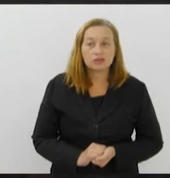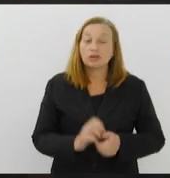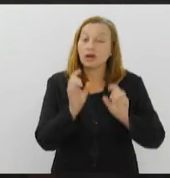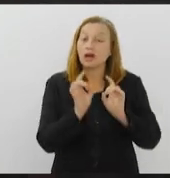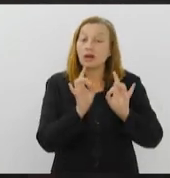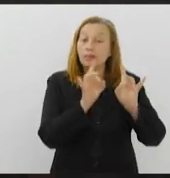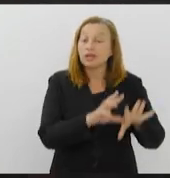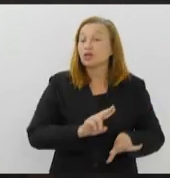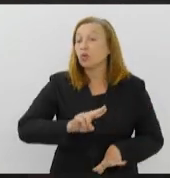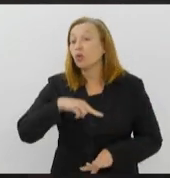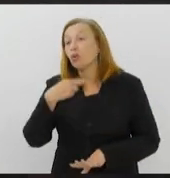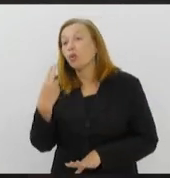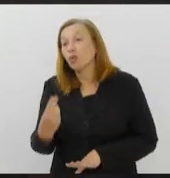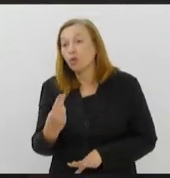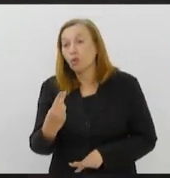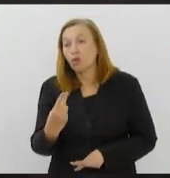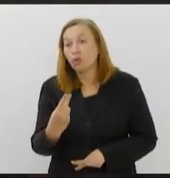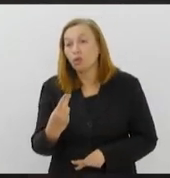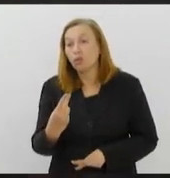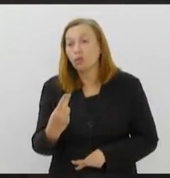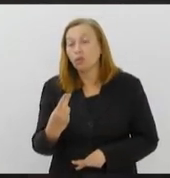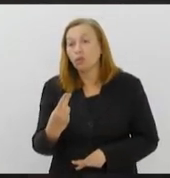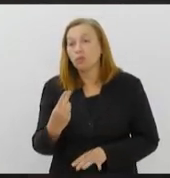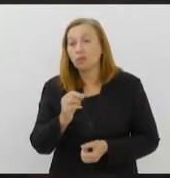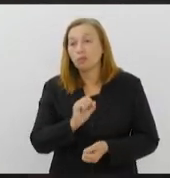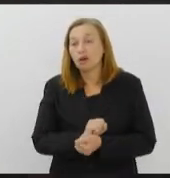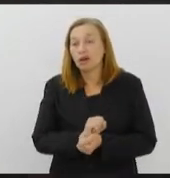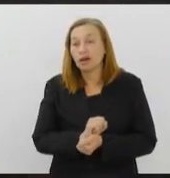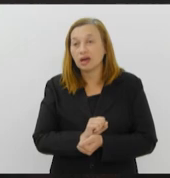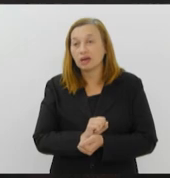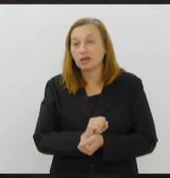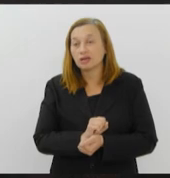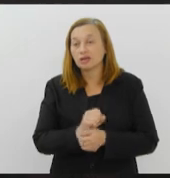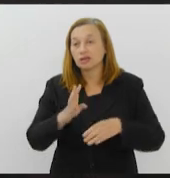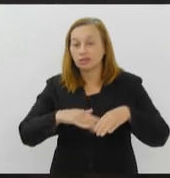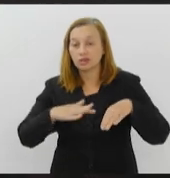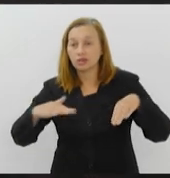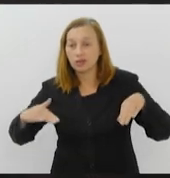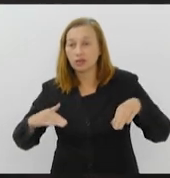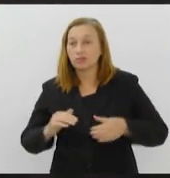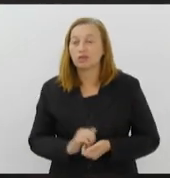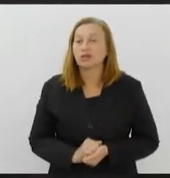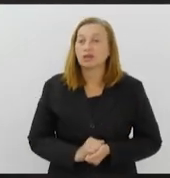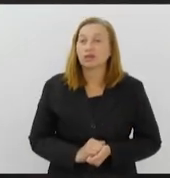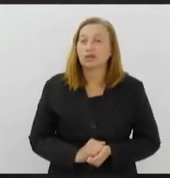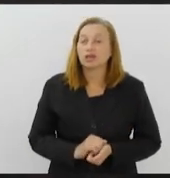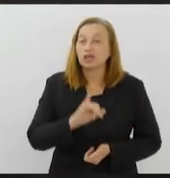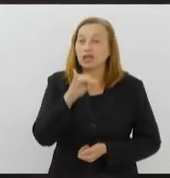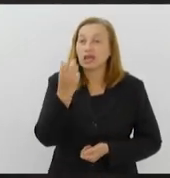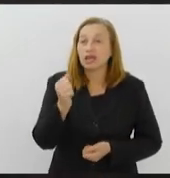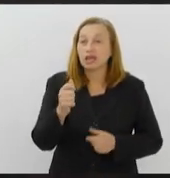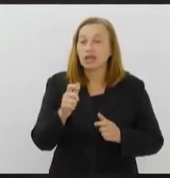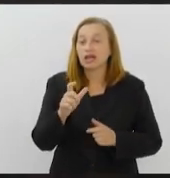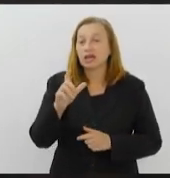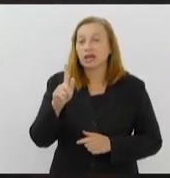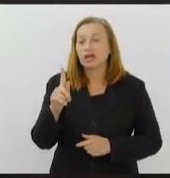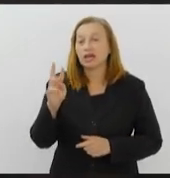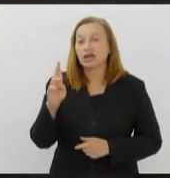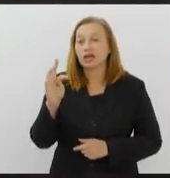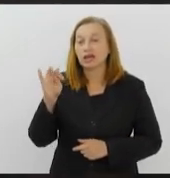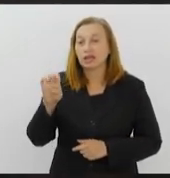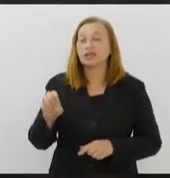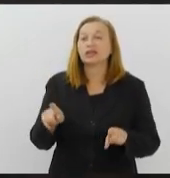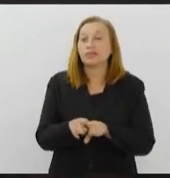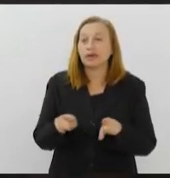abandonadas ou fora de operações na Baía de Guanabara, Baía da Ilha Grande e Baía de